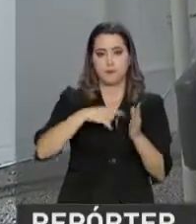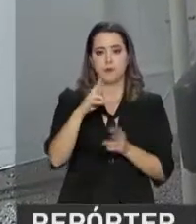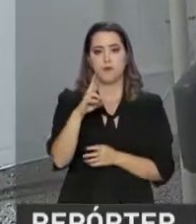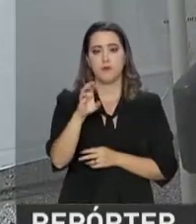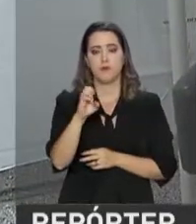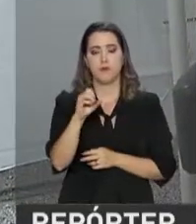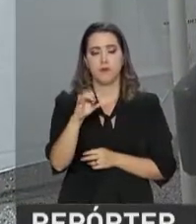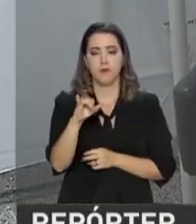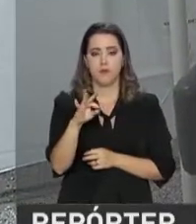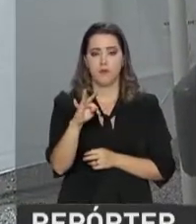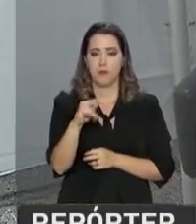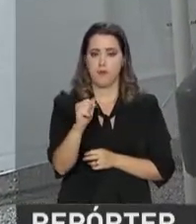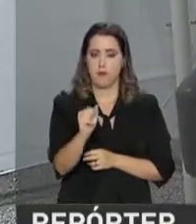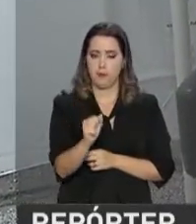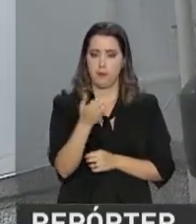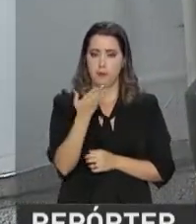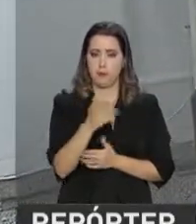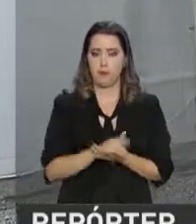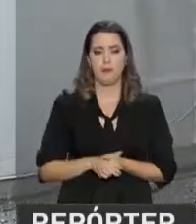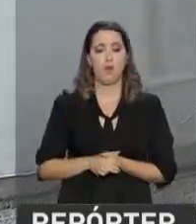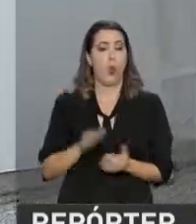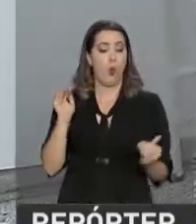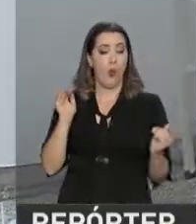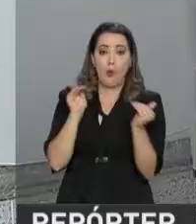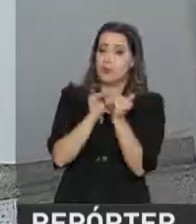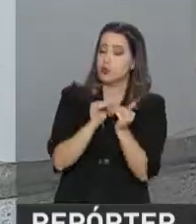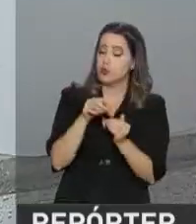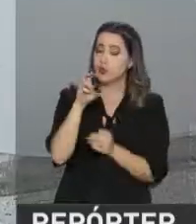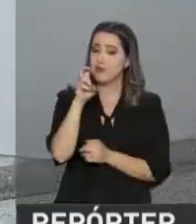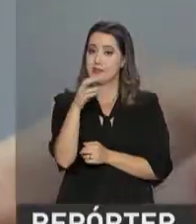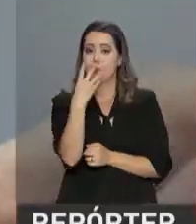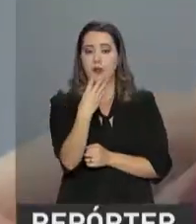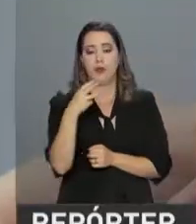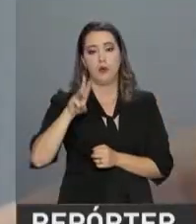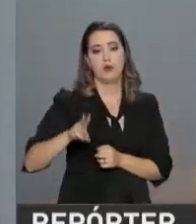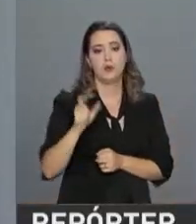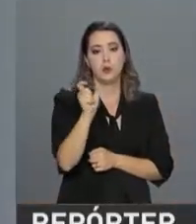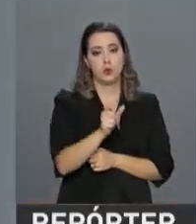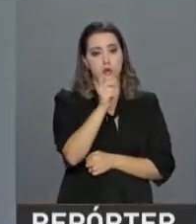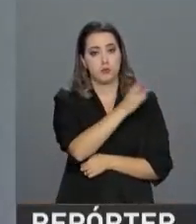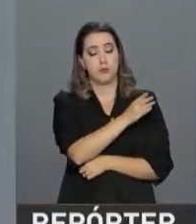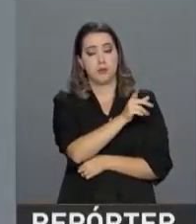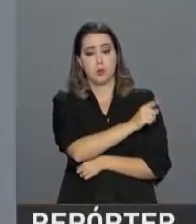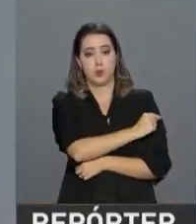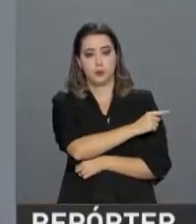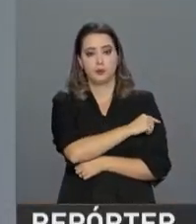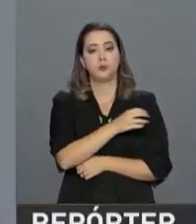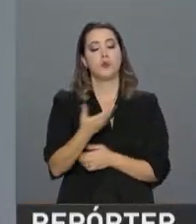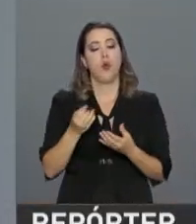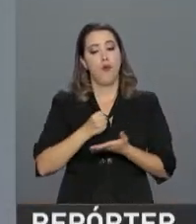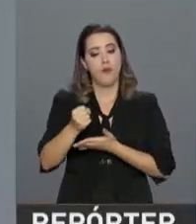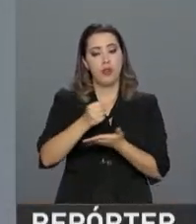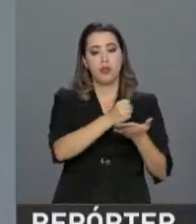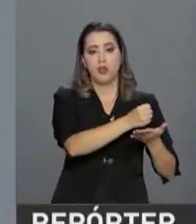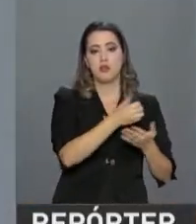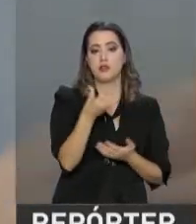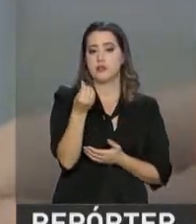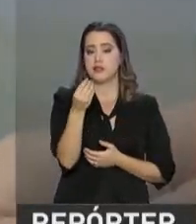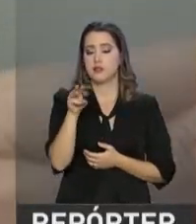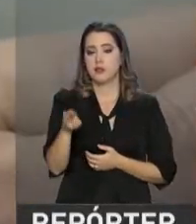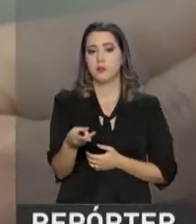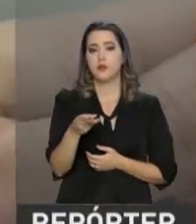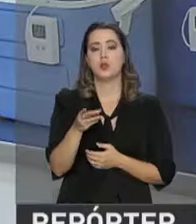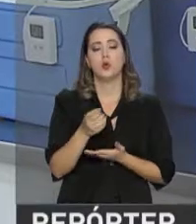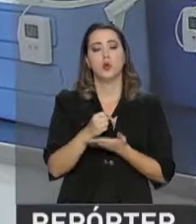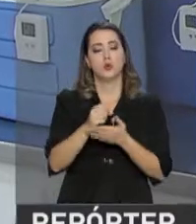do Ministério da Saúde é vacinar 54 milhões de pessoas. São 60 milhões de doses que estão sendo entregues em etapas